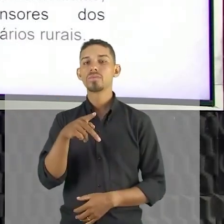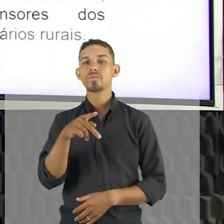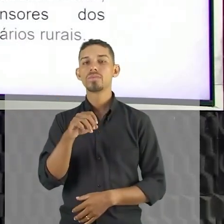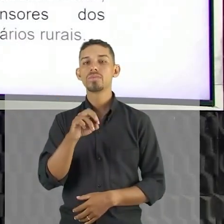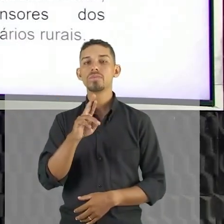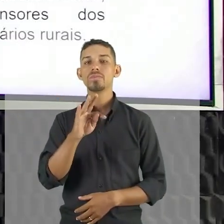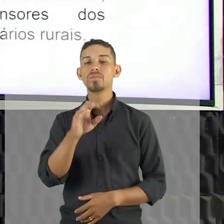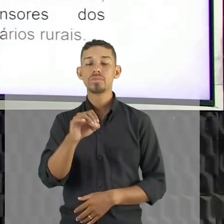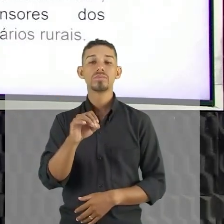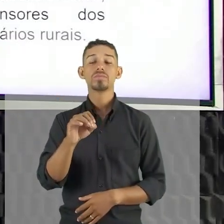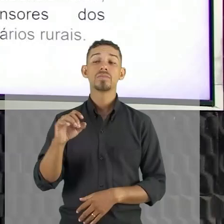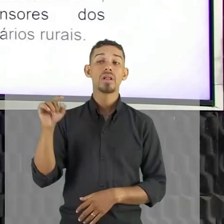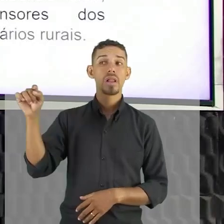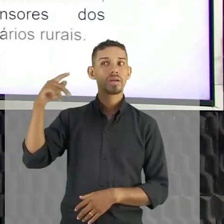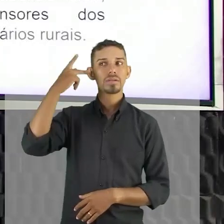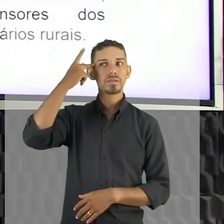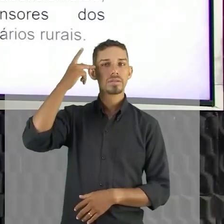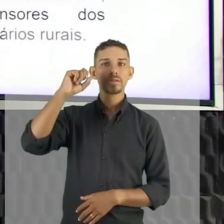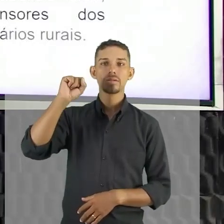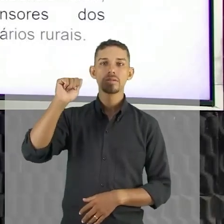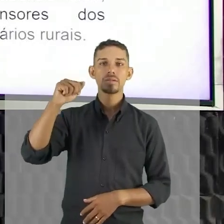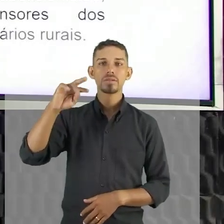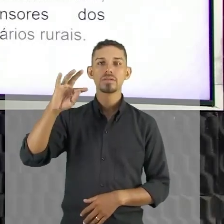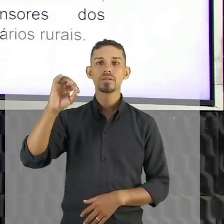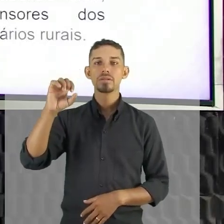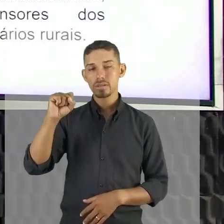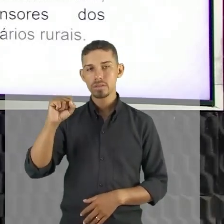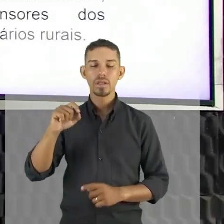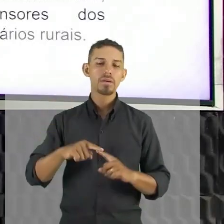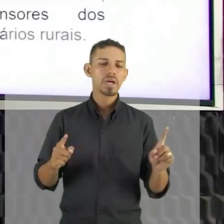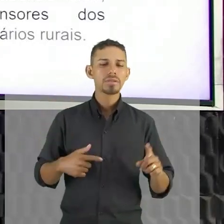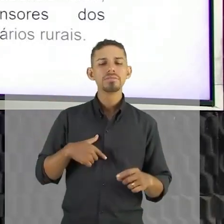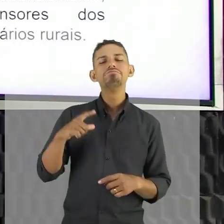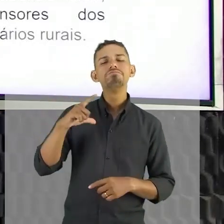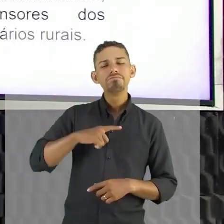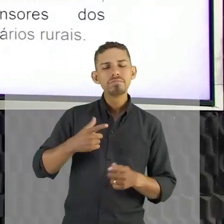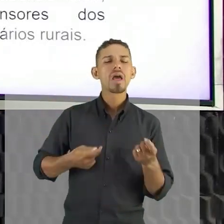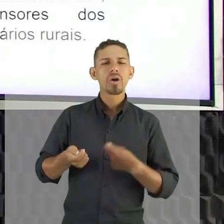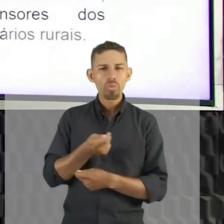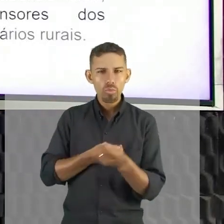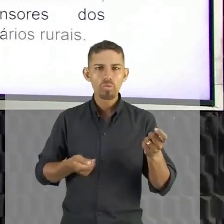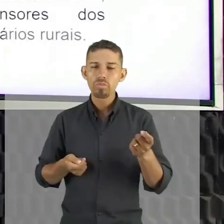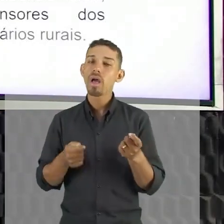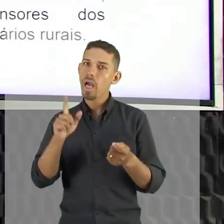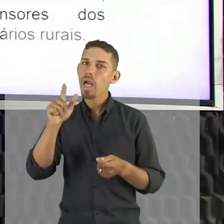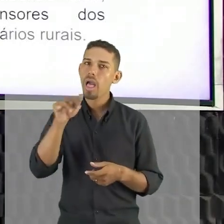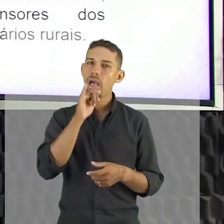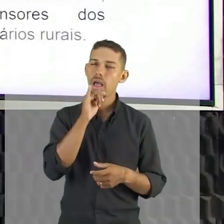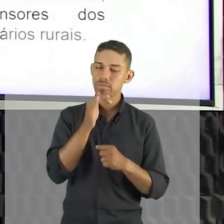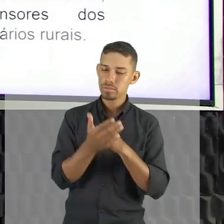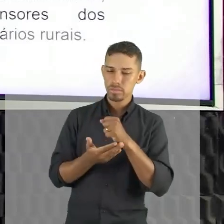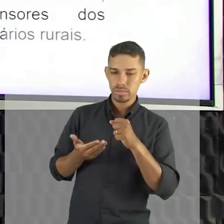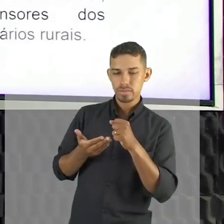né, enfim, você tinha ainda uma economia que ainda era a base, a questão